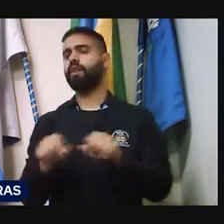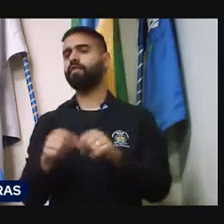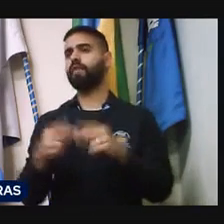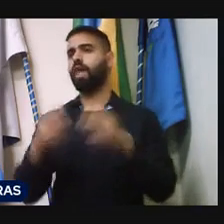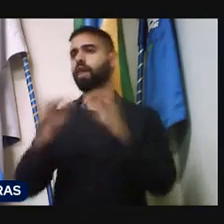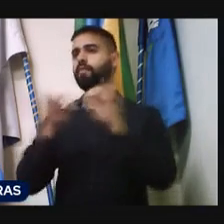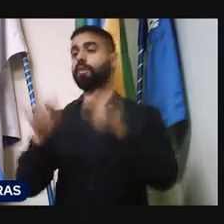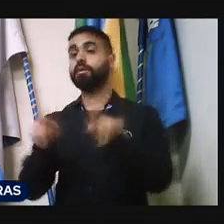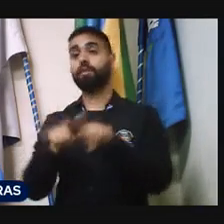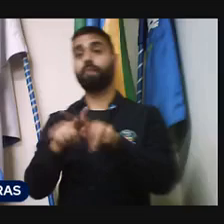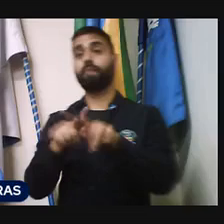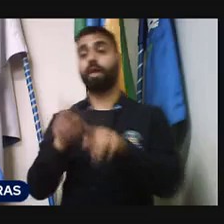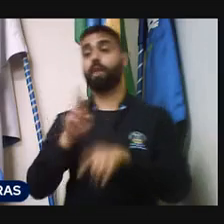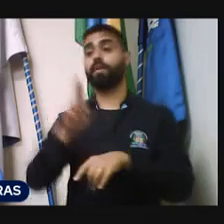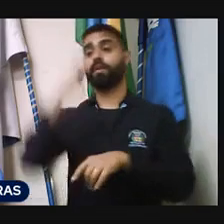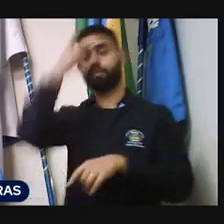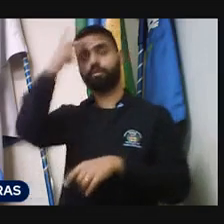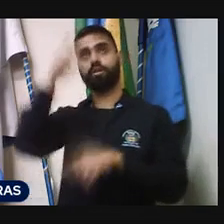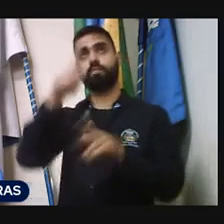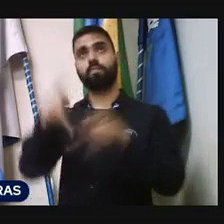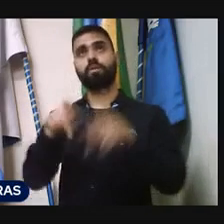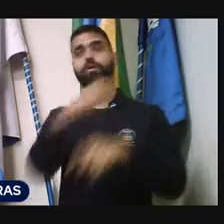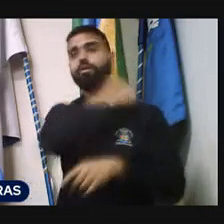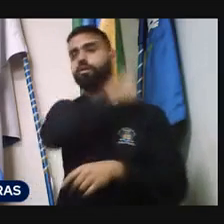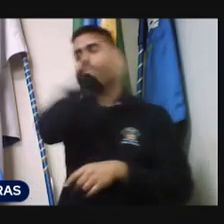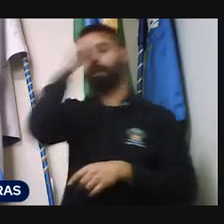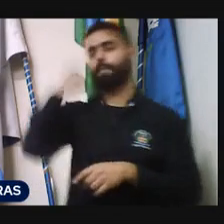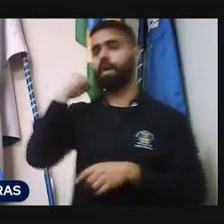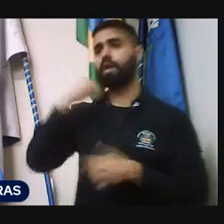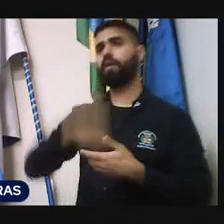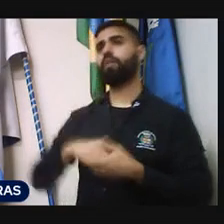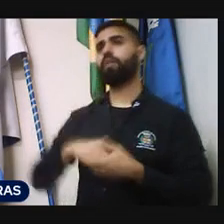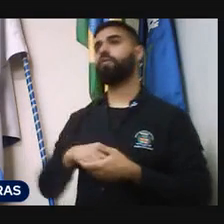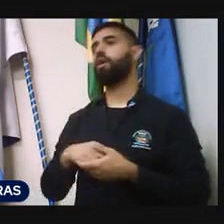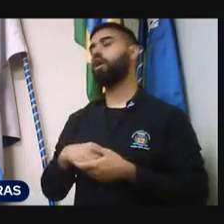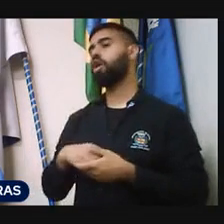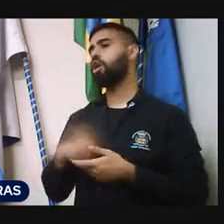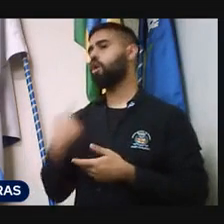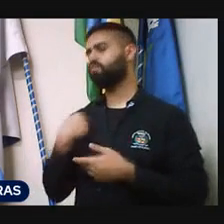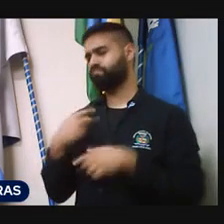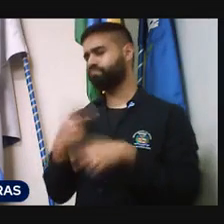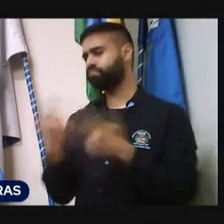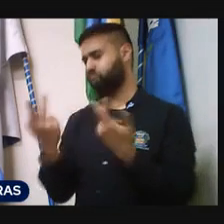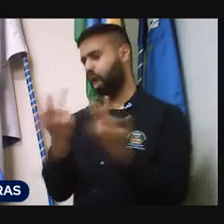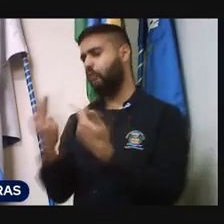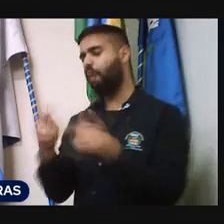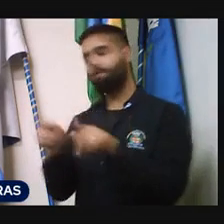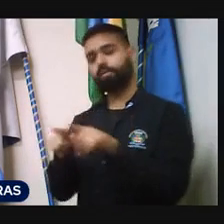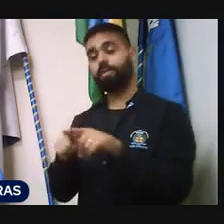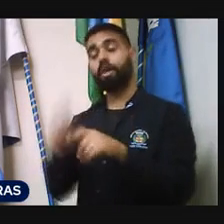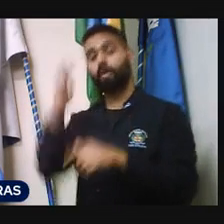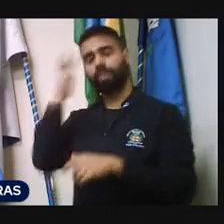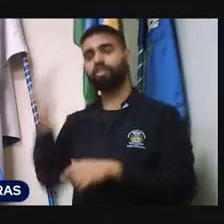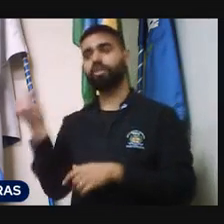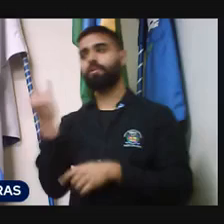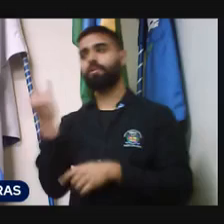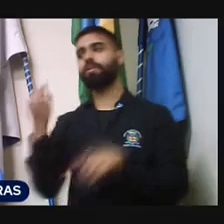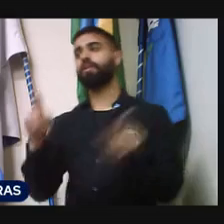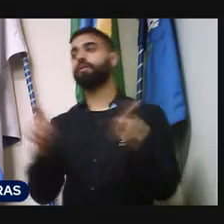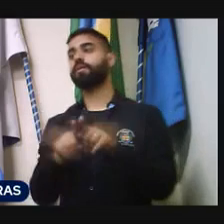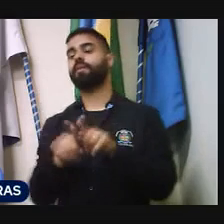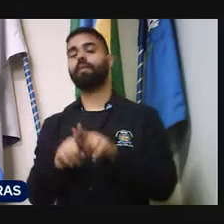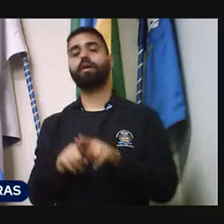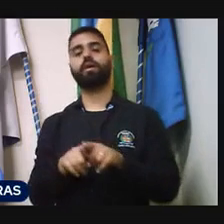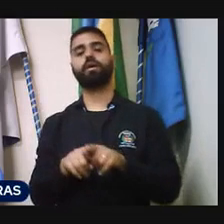representando a gente acha eu me filio a esse pensamento e acho importantíssimo que nós também